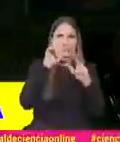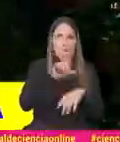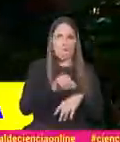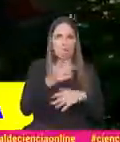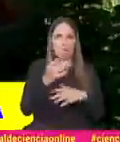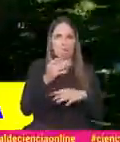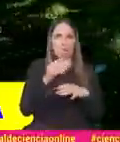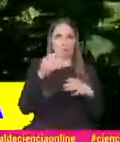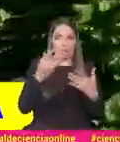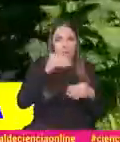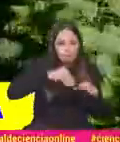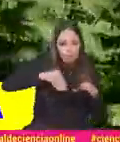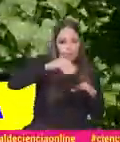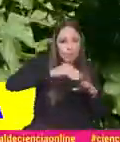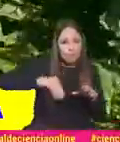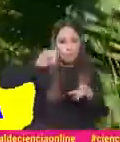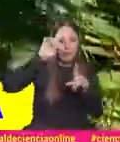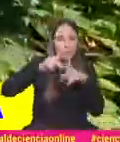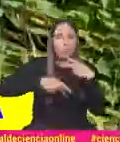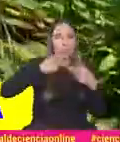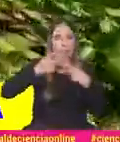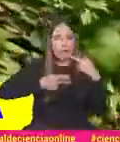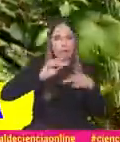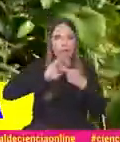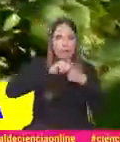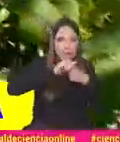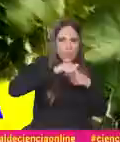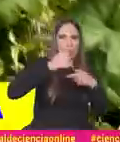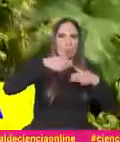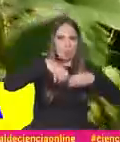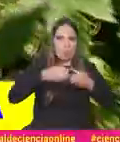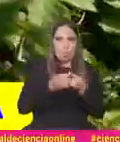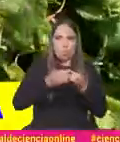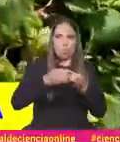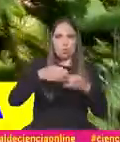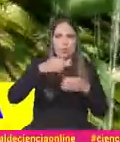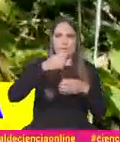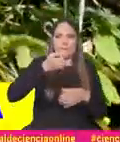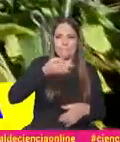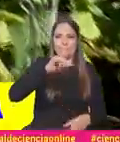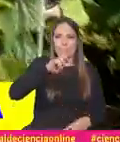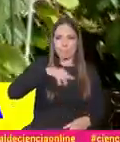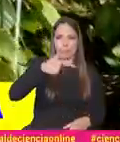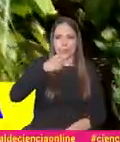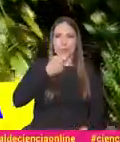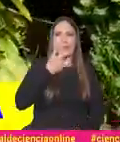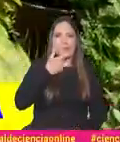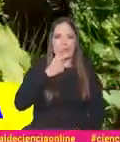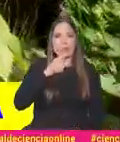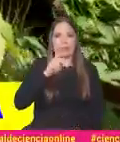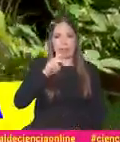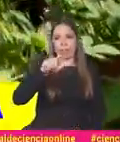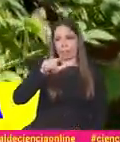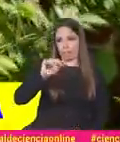Estamos de momento a semear para efetuar a avaliação de milho, tomate, pimento, feijão, brássicas e